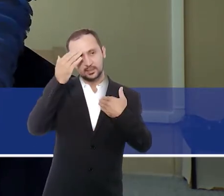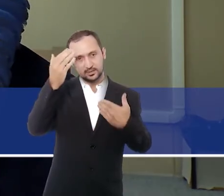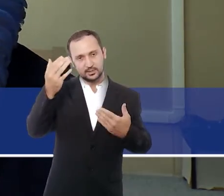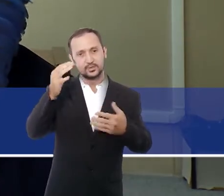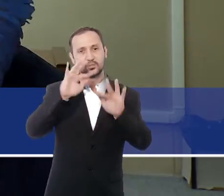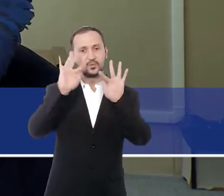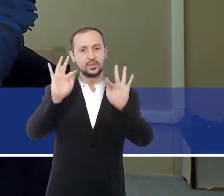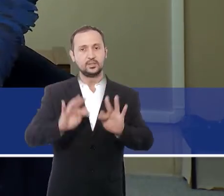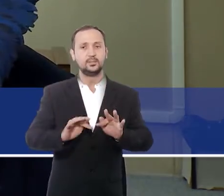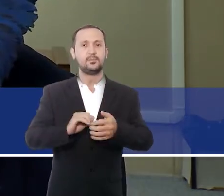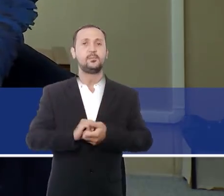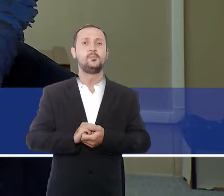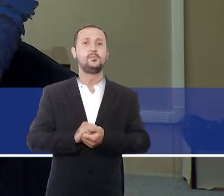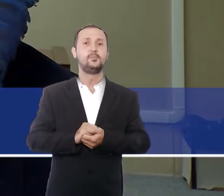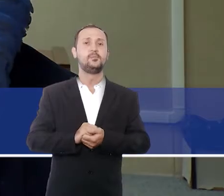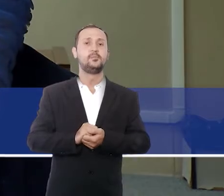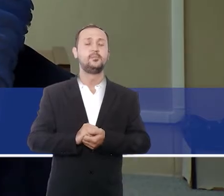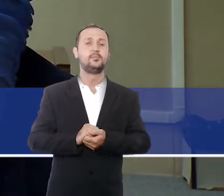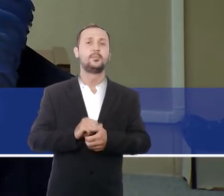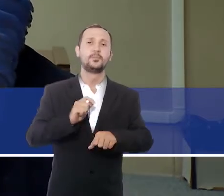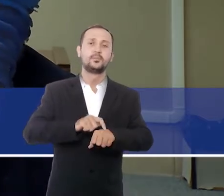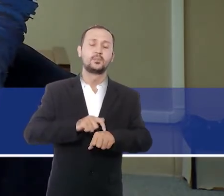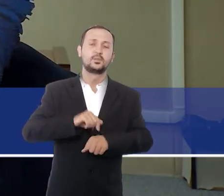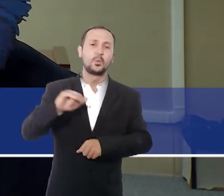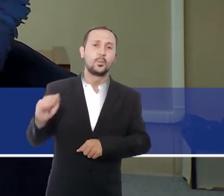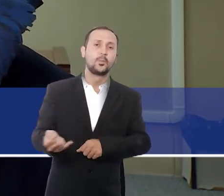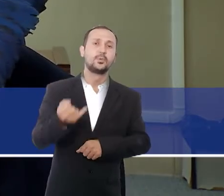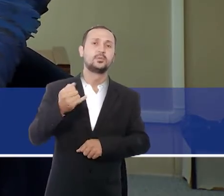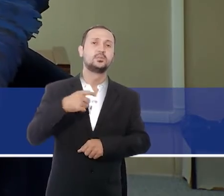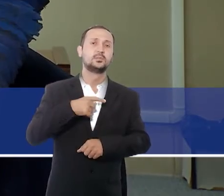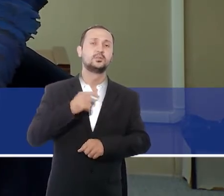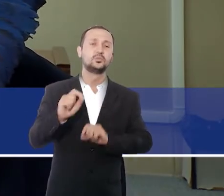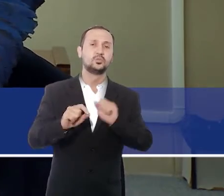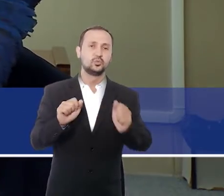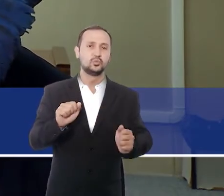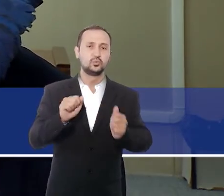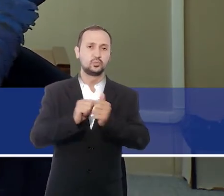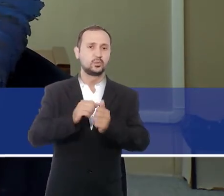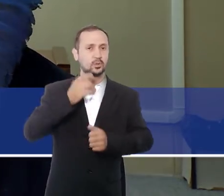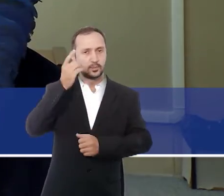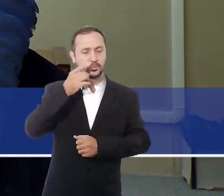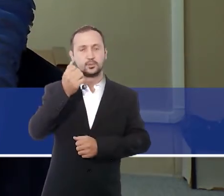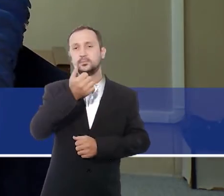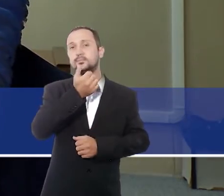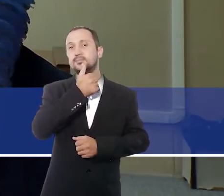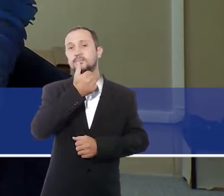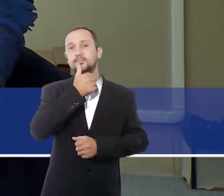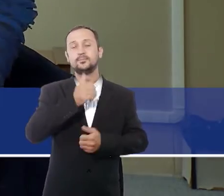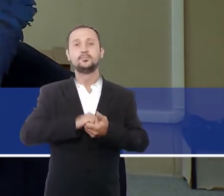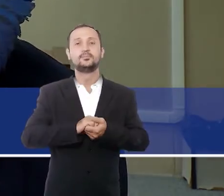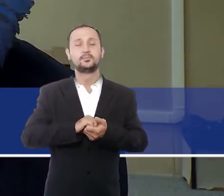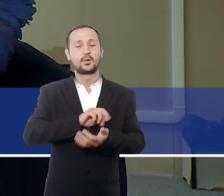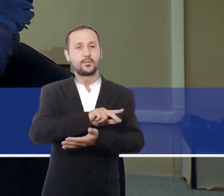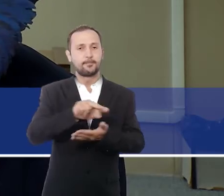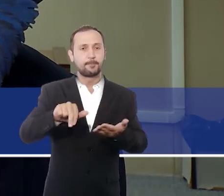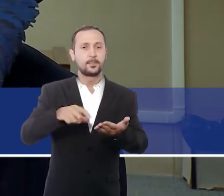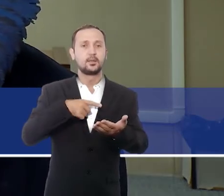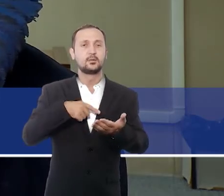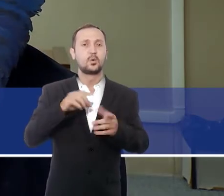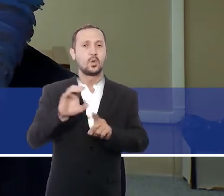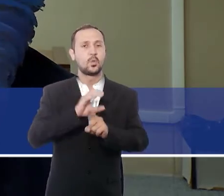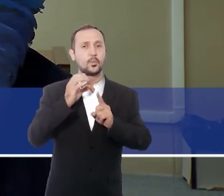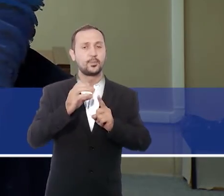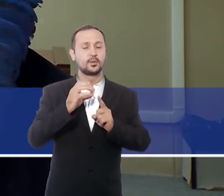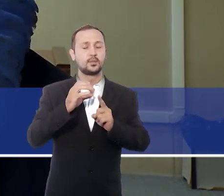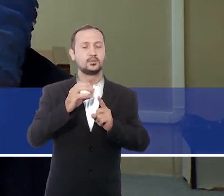muito grato, a gente fica muito feliz por essa oportunidade que se abriu junto ao deputado Neno Hazuki e aos demais.